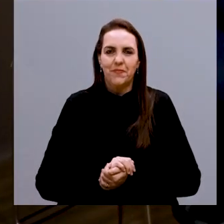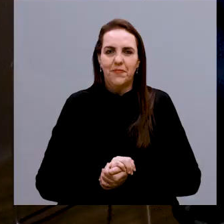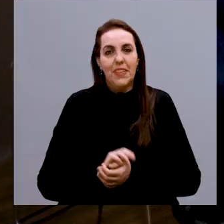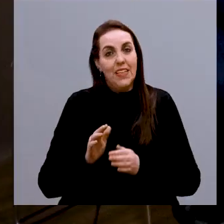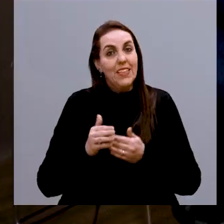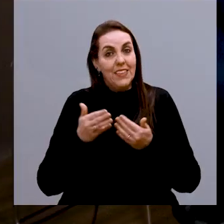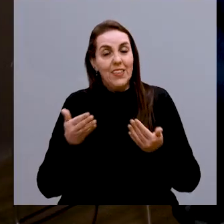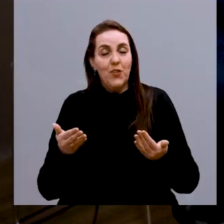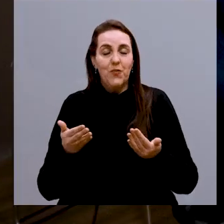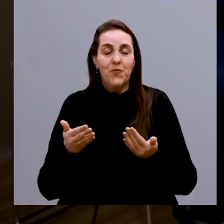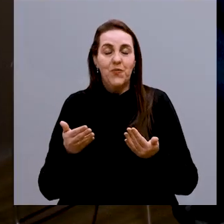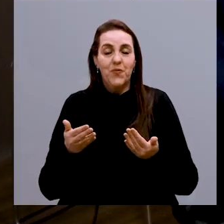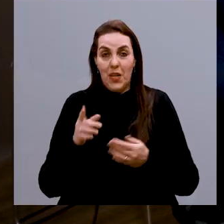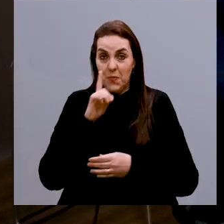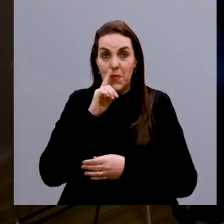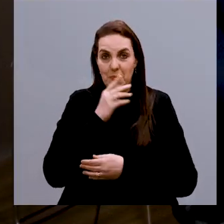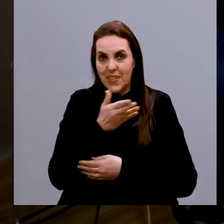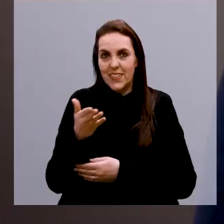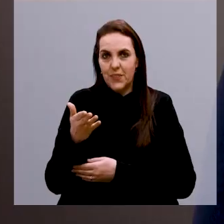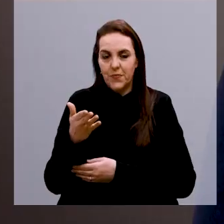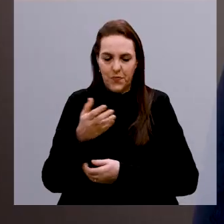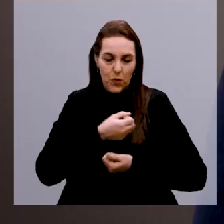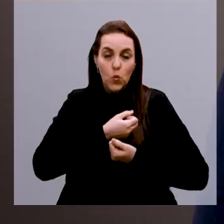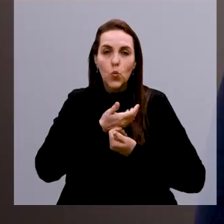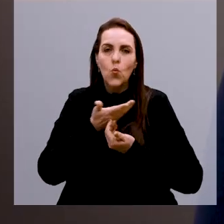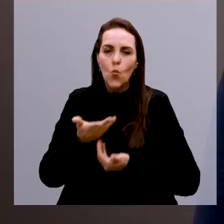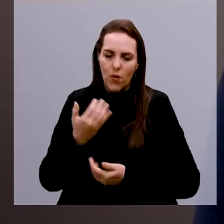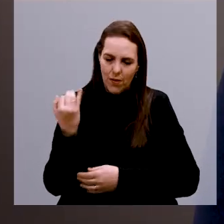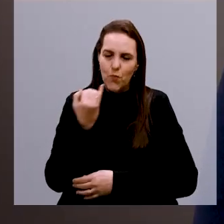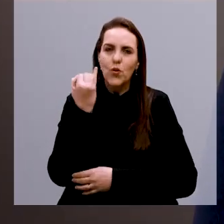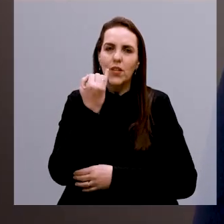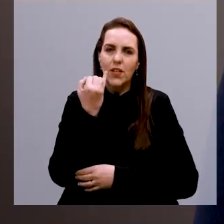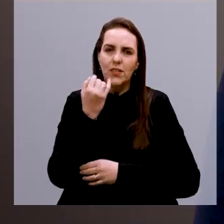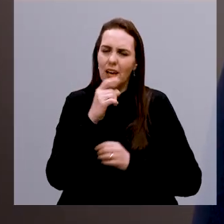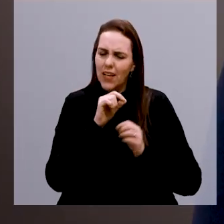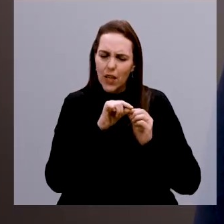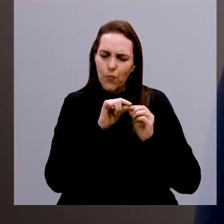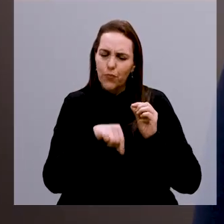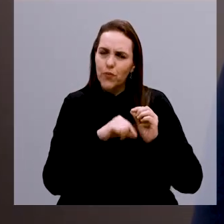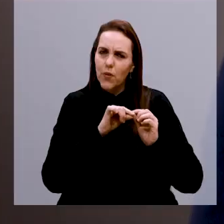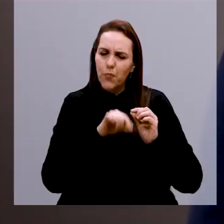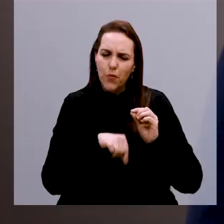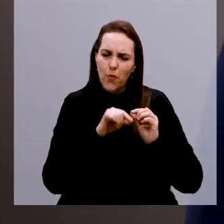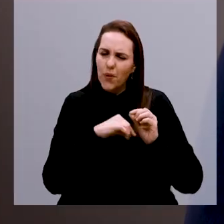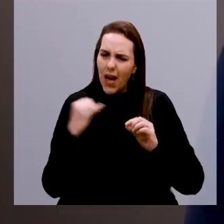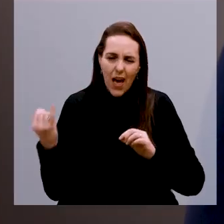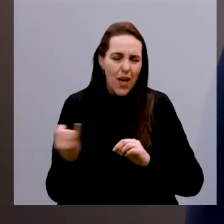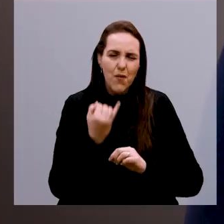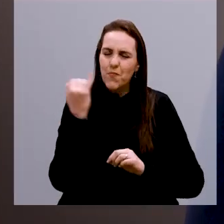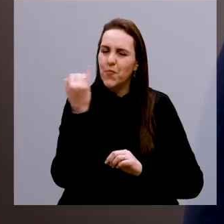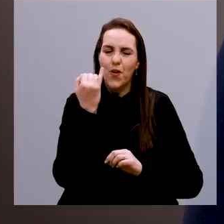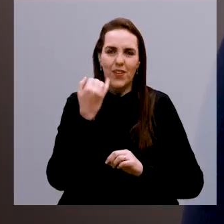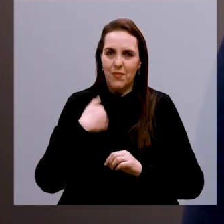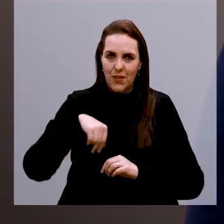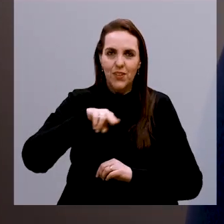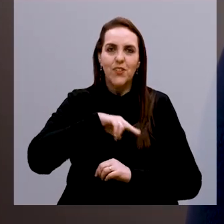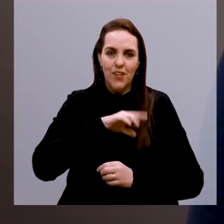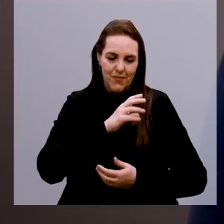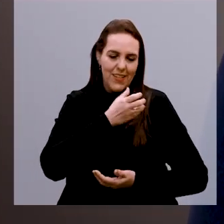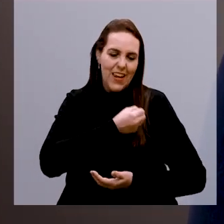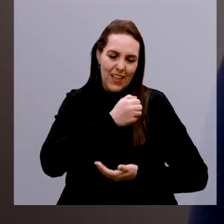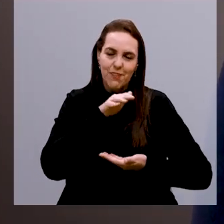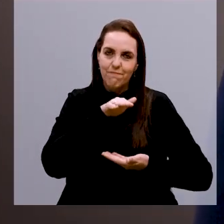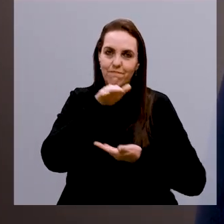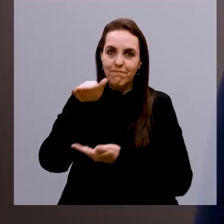Começa por ti. Bom, então, mães, doação é importante, cada gota importa muito para nós do banco de leite. Então,